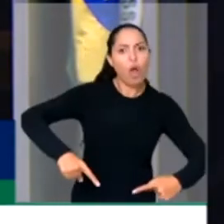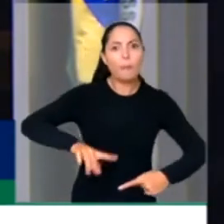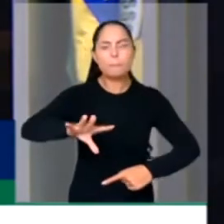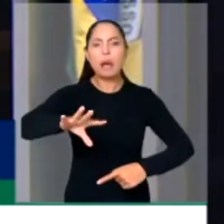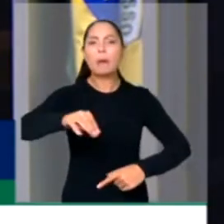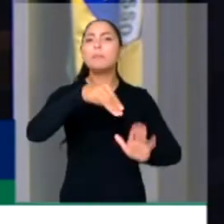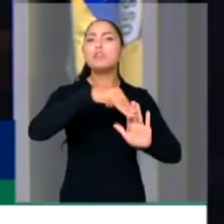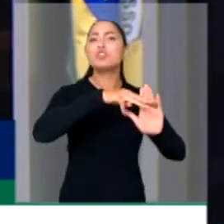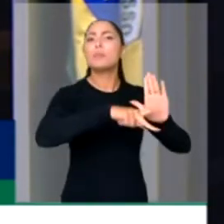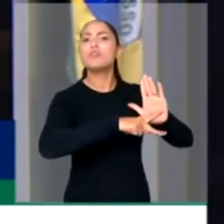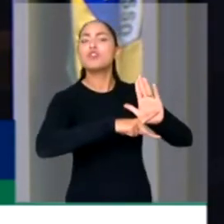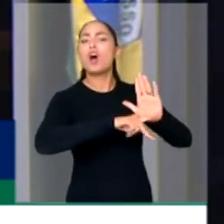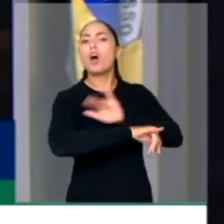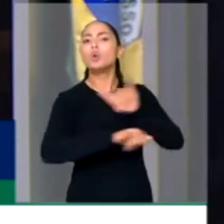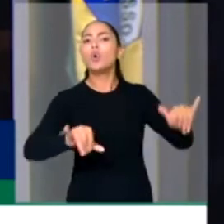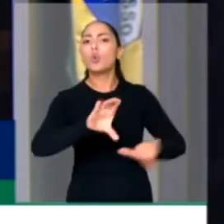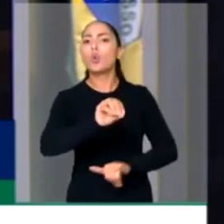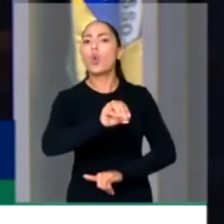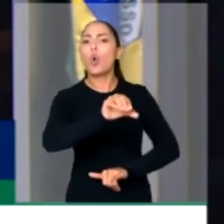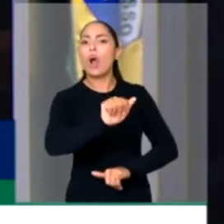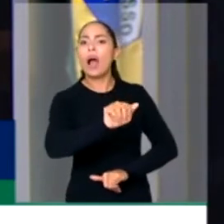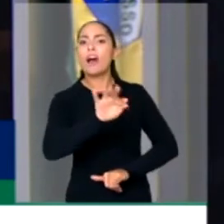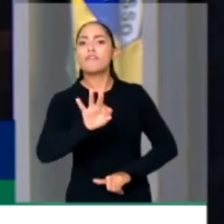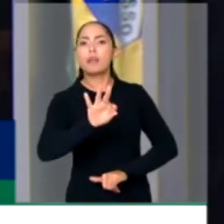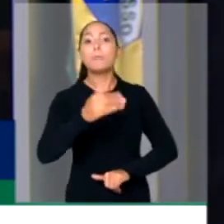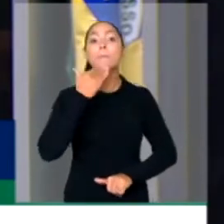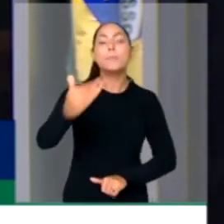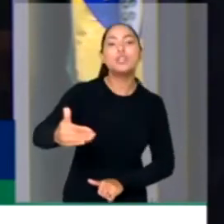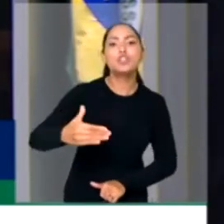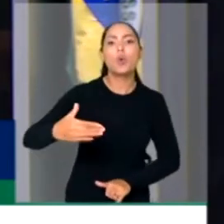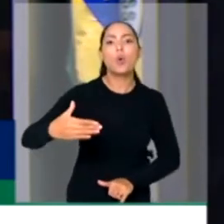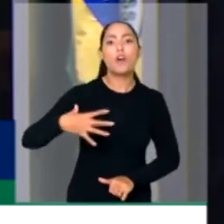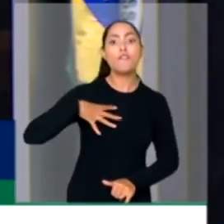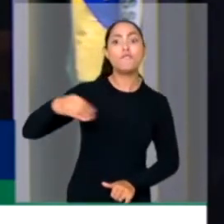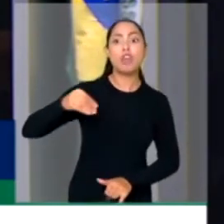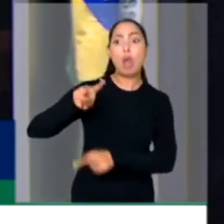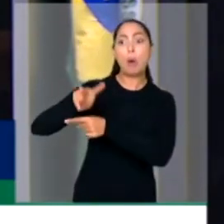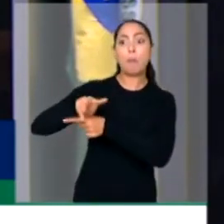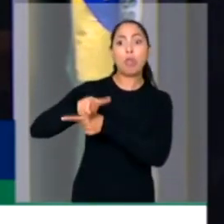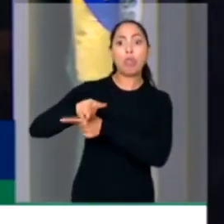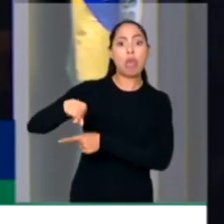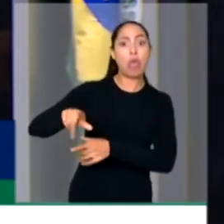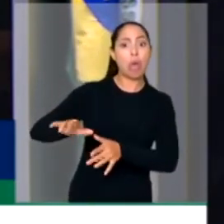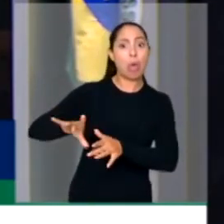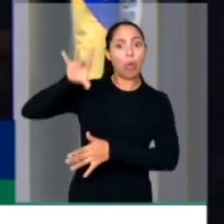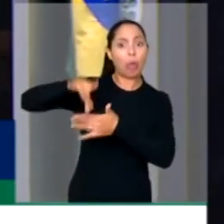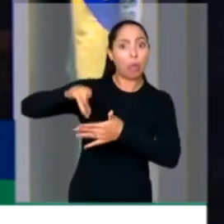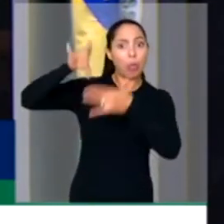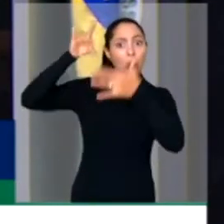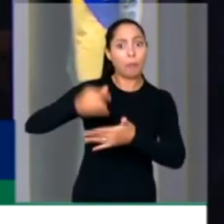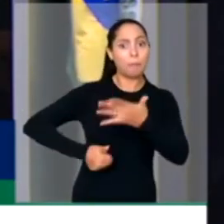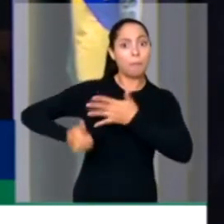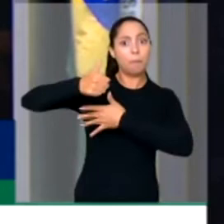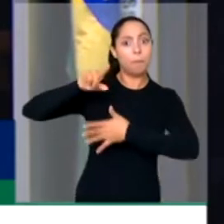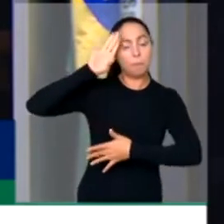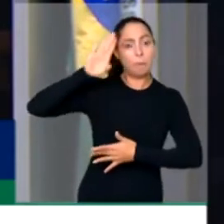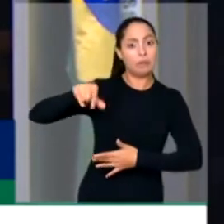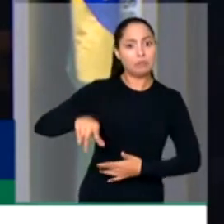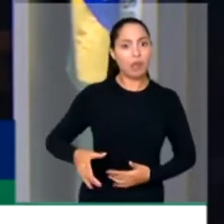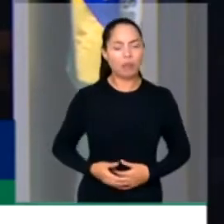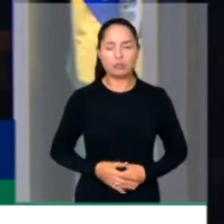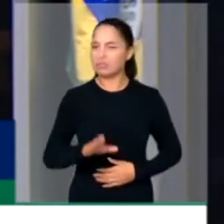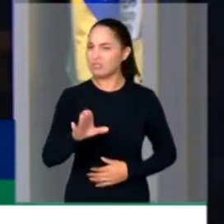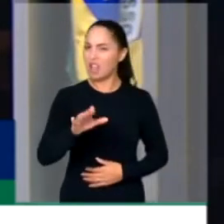COAF. Pediu foro privilegiado para o filho, barrou a aprovação da PEC da segunda instância, suspendeu o julgamento de